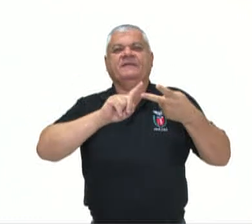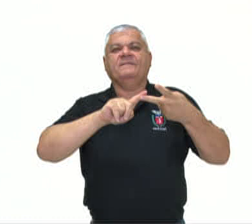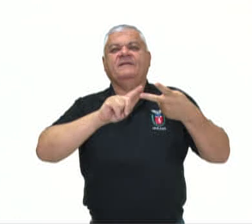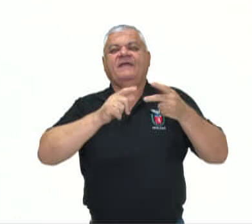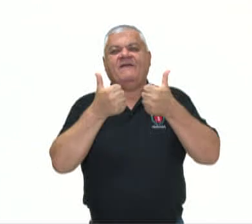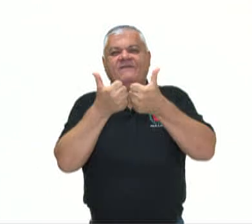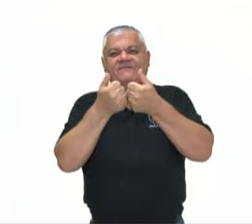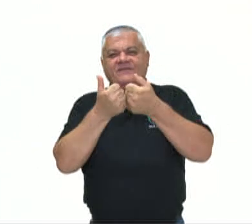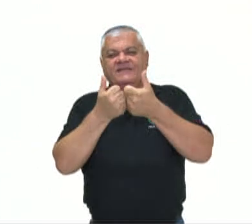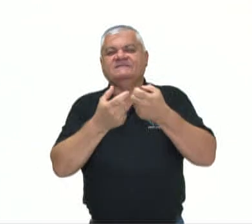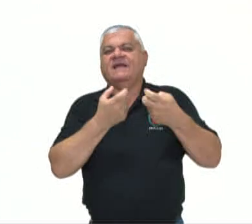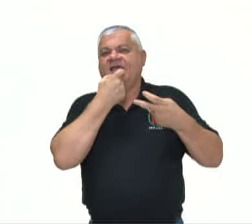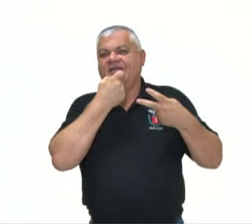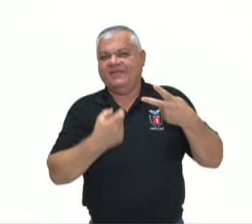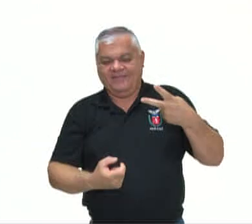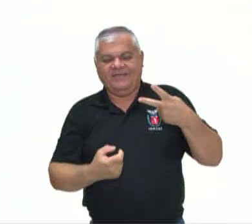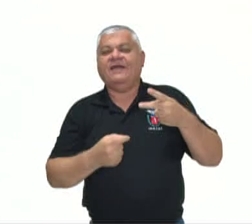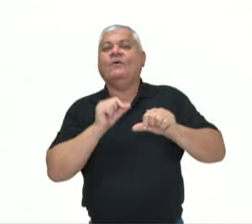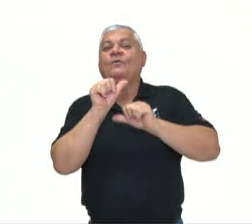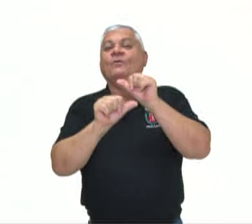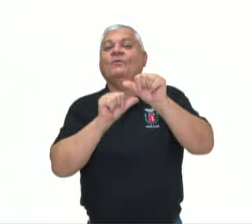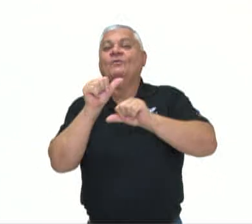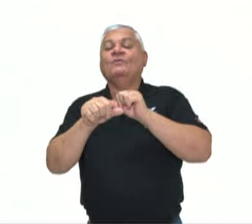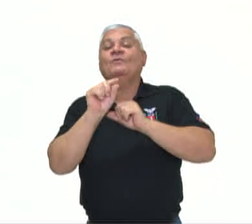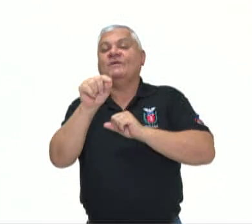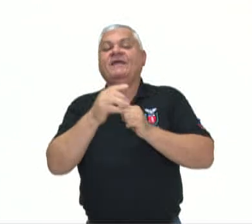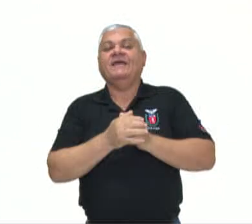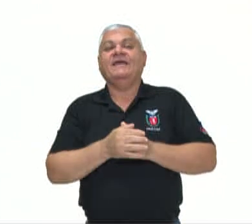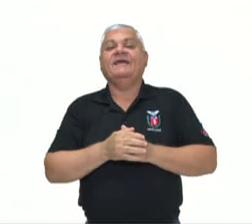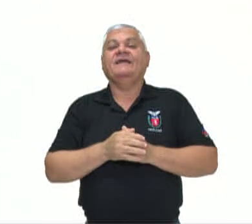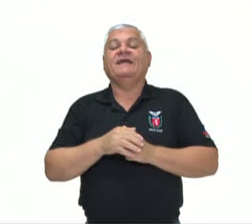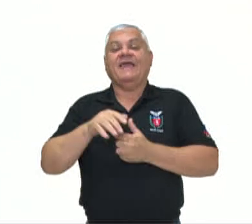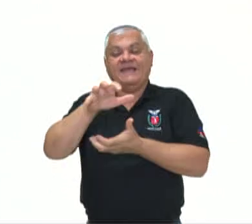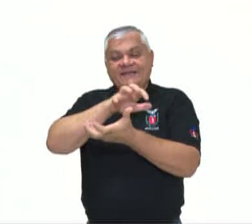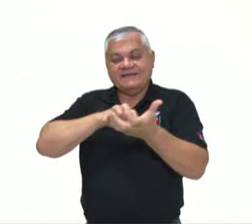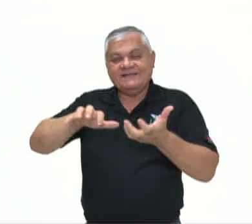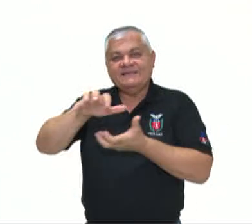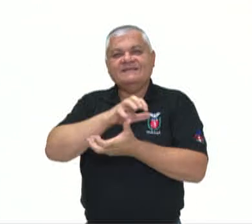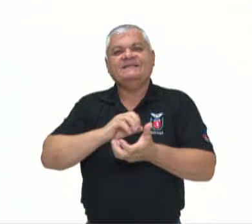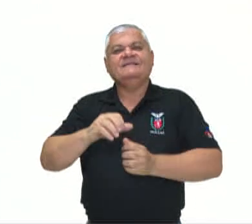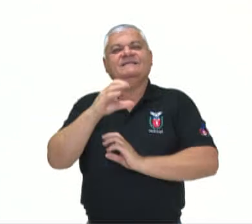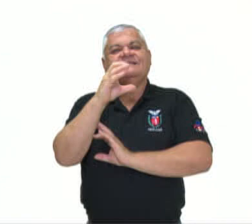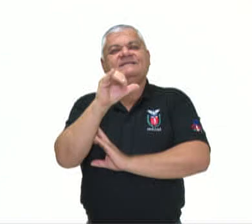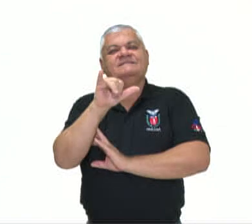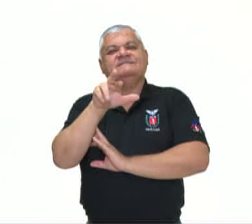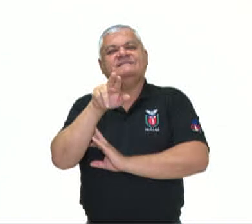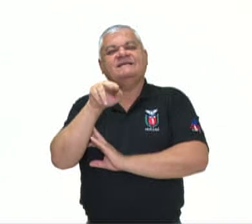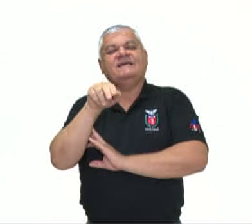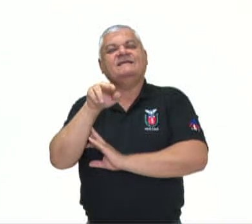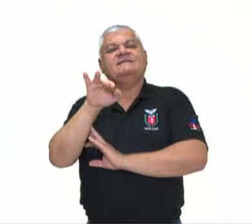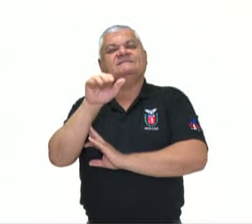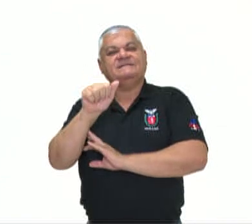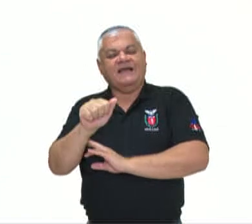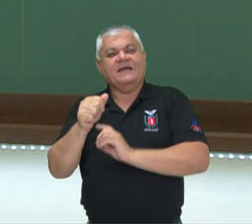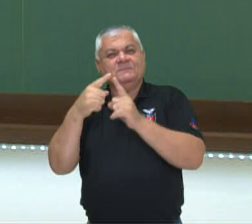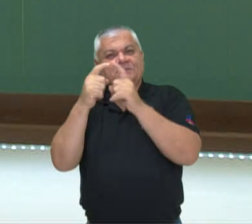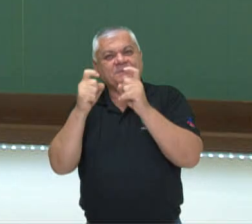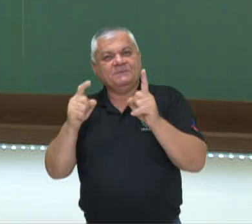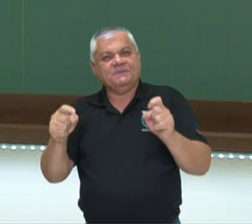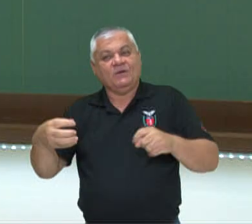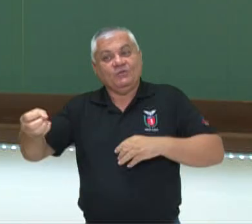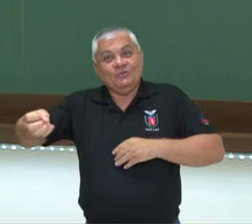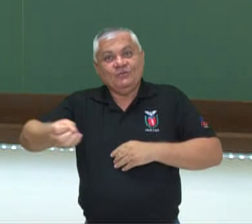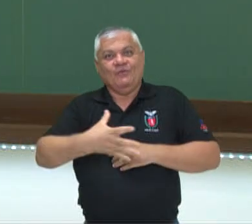a física não newtoniana, levaram à chamada crise da ciência moderna. Foi um momento, então, de mudanças